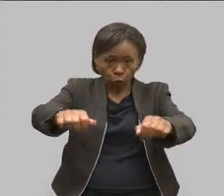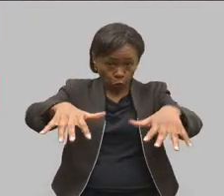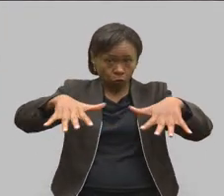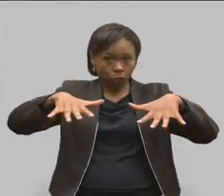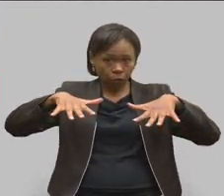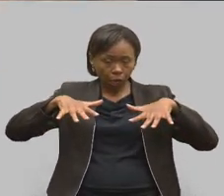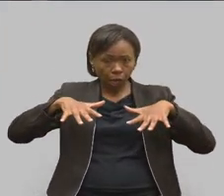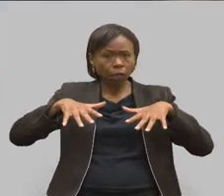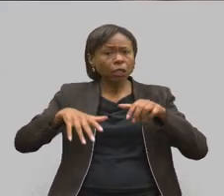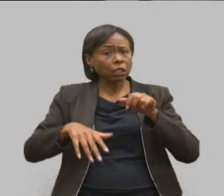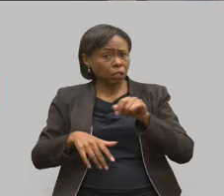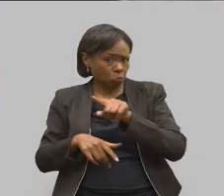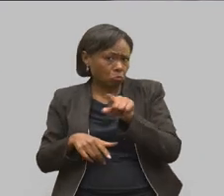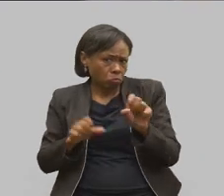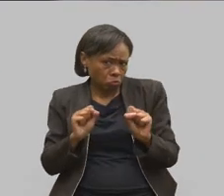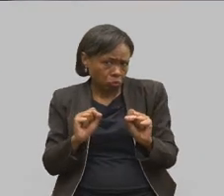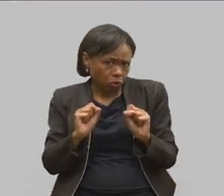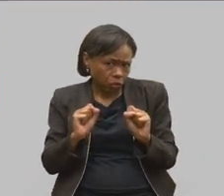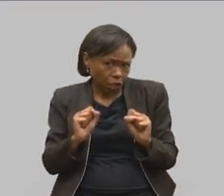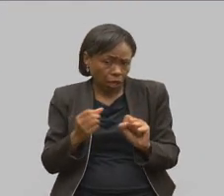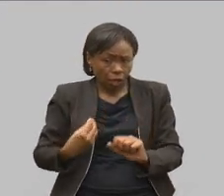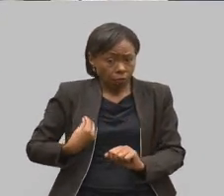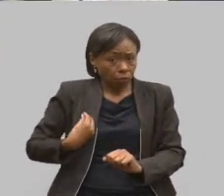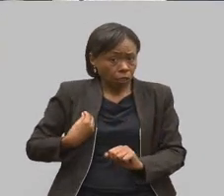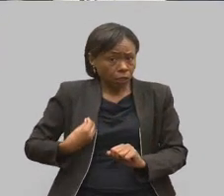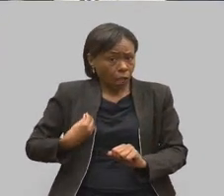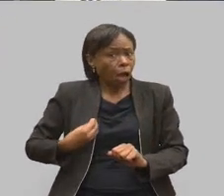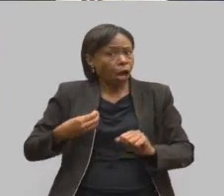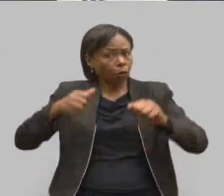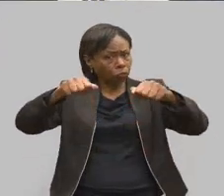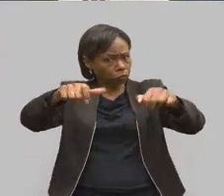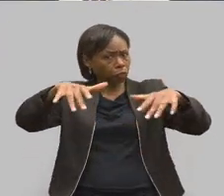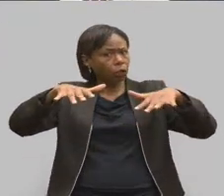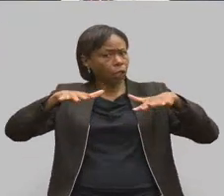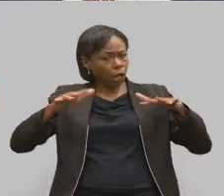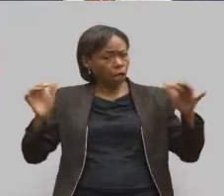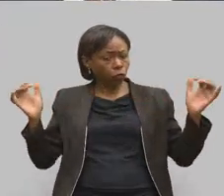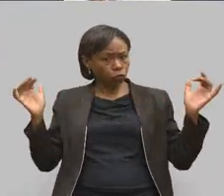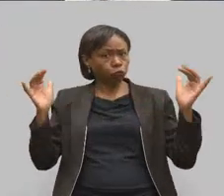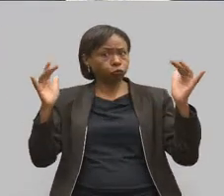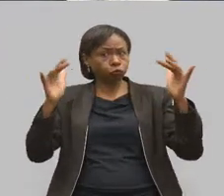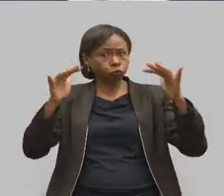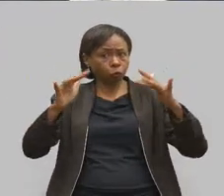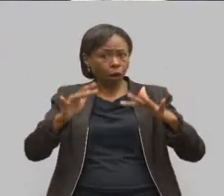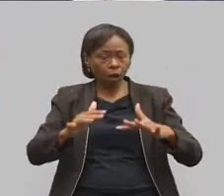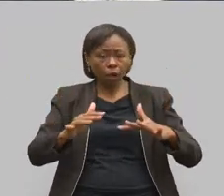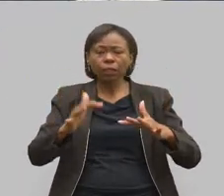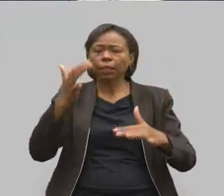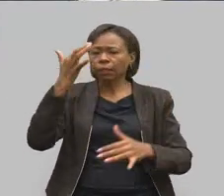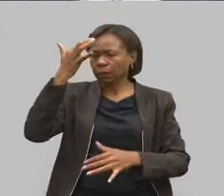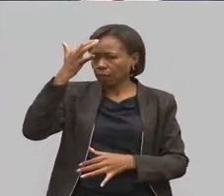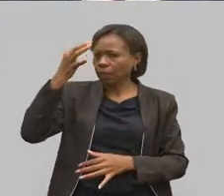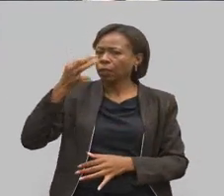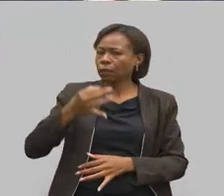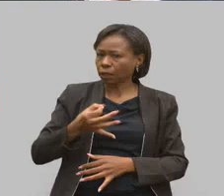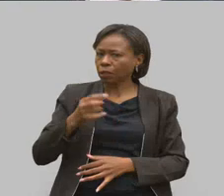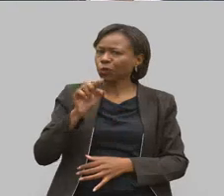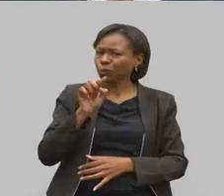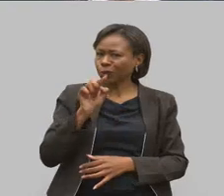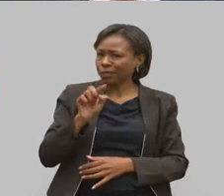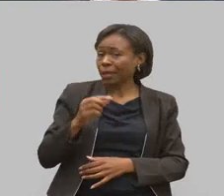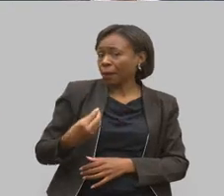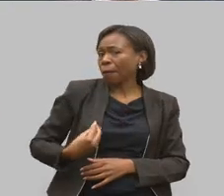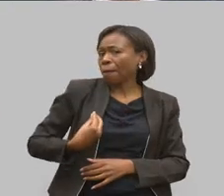quem puder se fazer presente na galeria eu tenho certeza que vai você vai estar fazendo parte de um